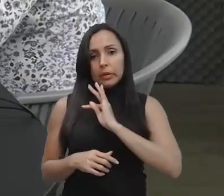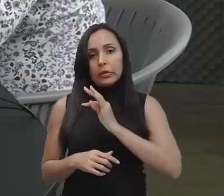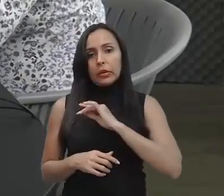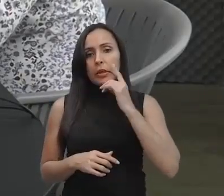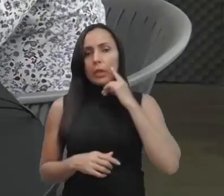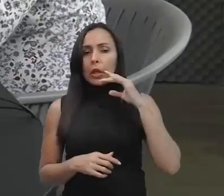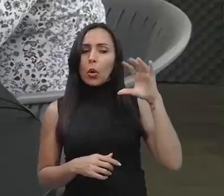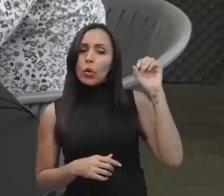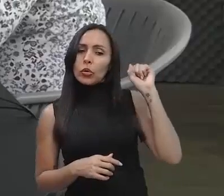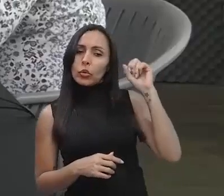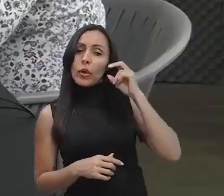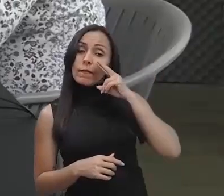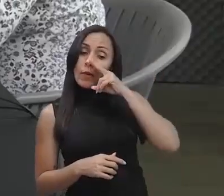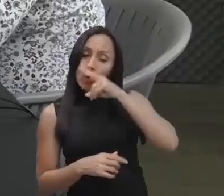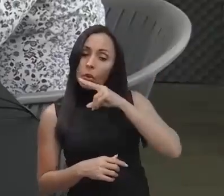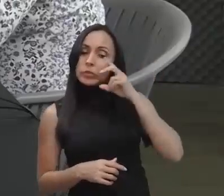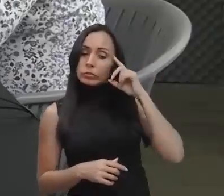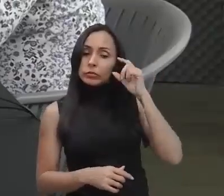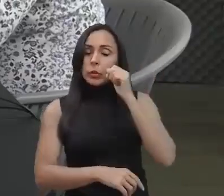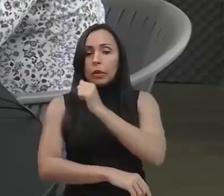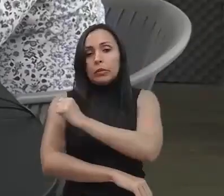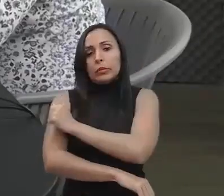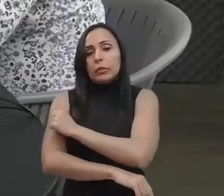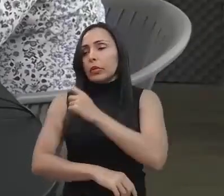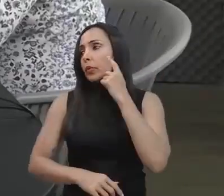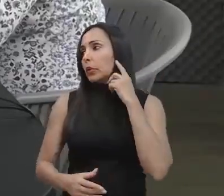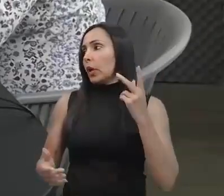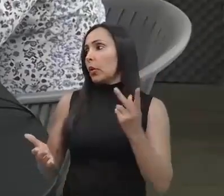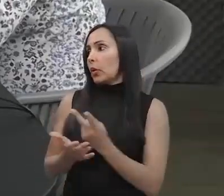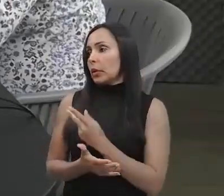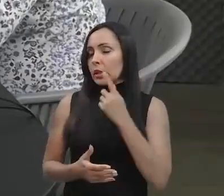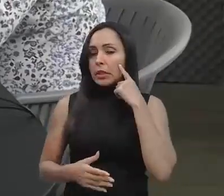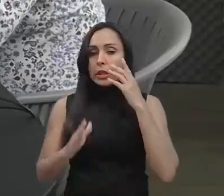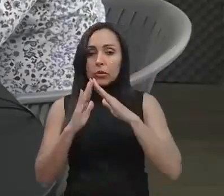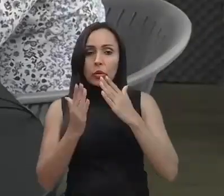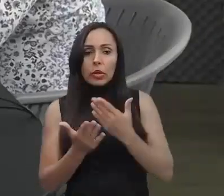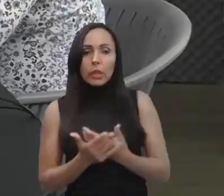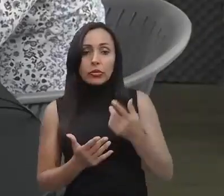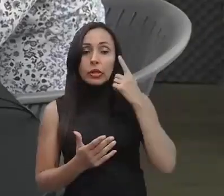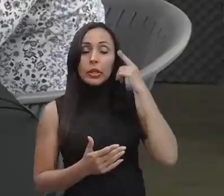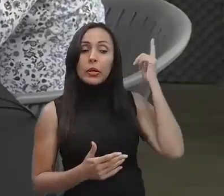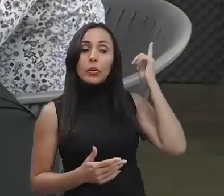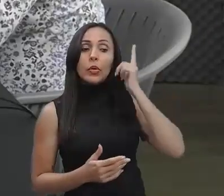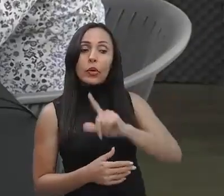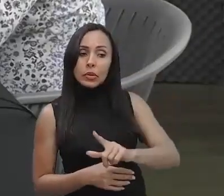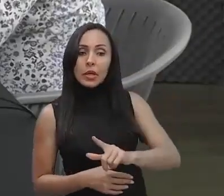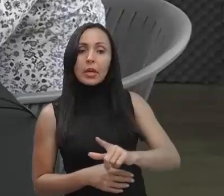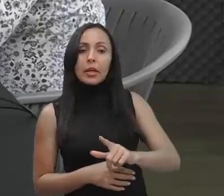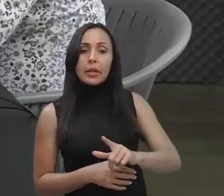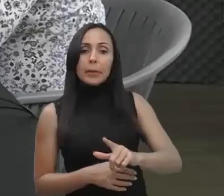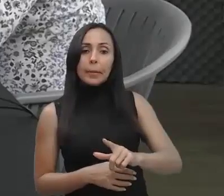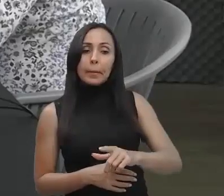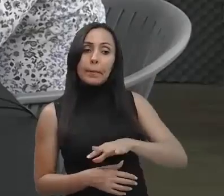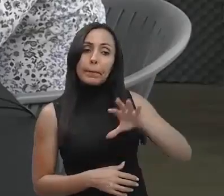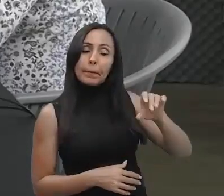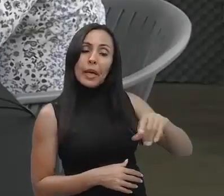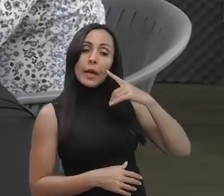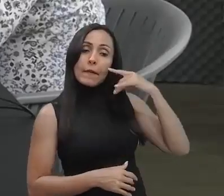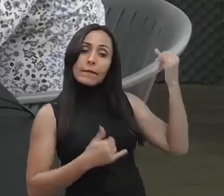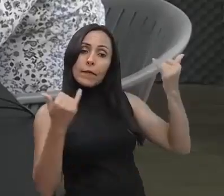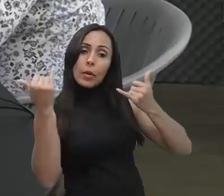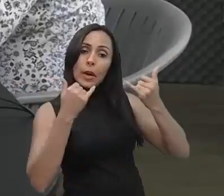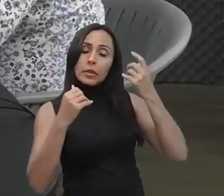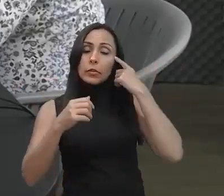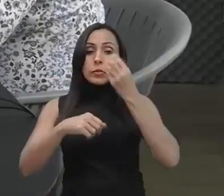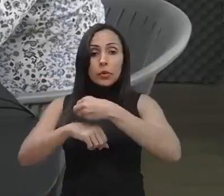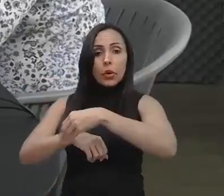muito forte com os estudantes então quando acontece algo numa escola que a gente consegue eh Pegar informação e soltar pra imprensa a